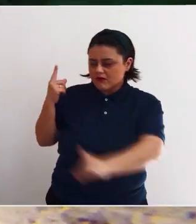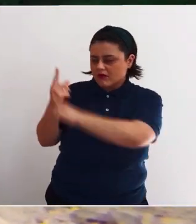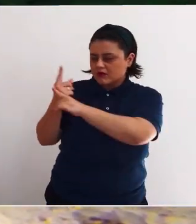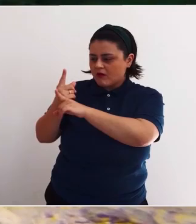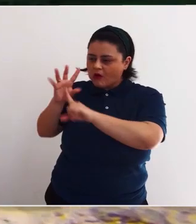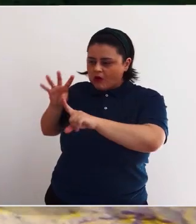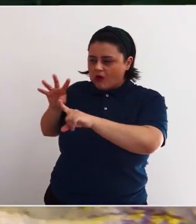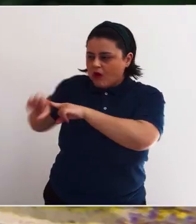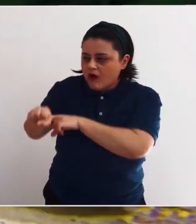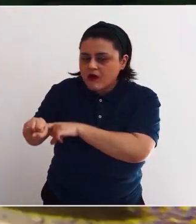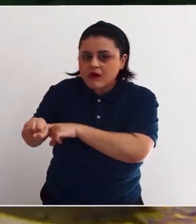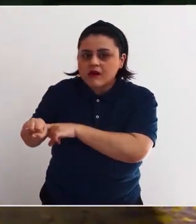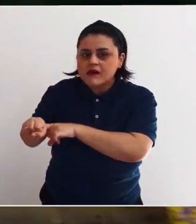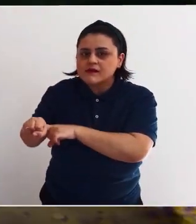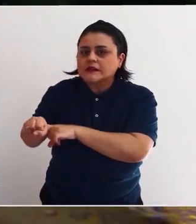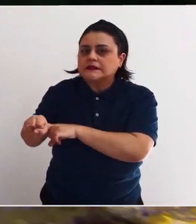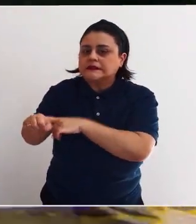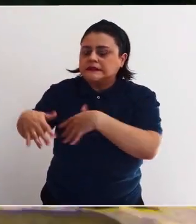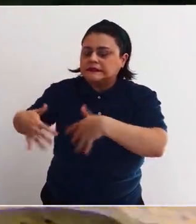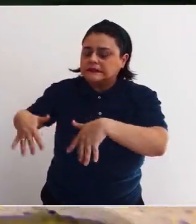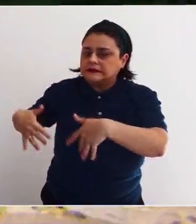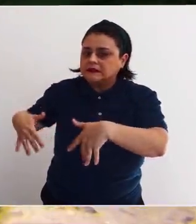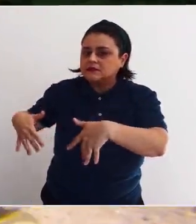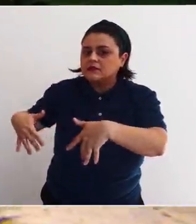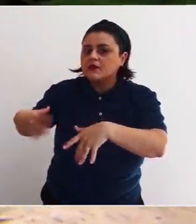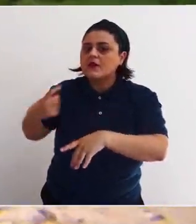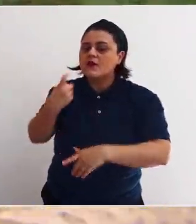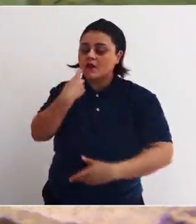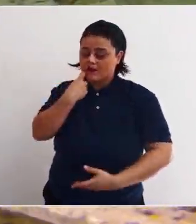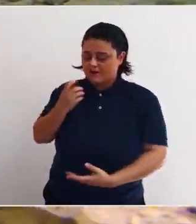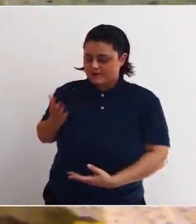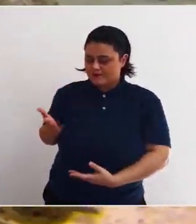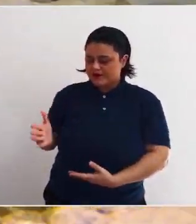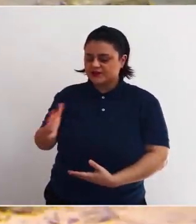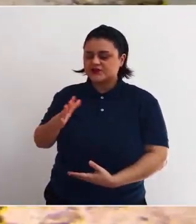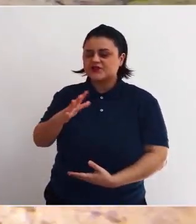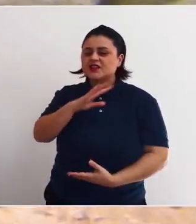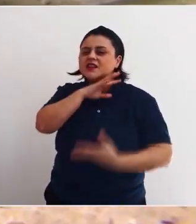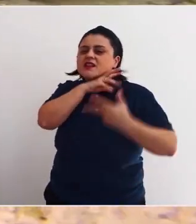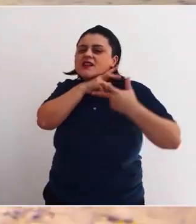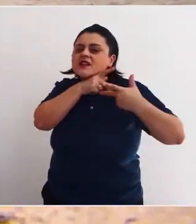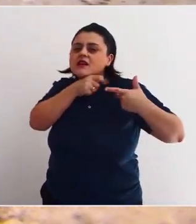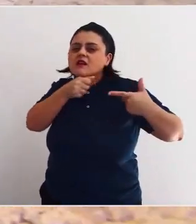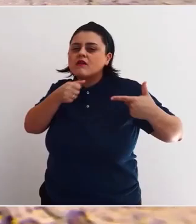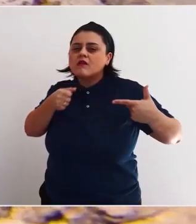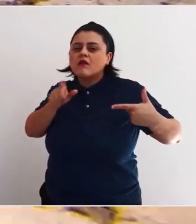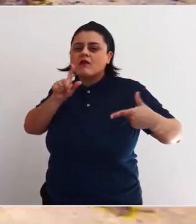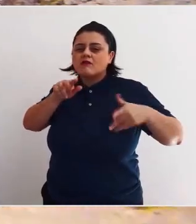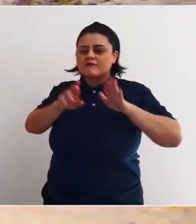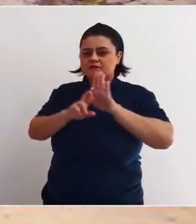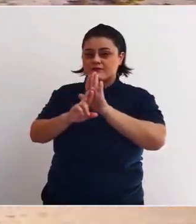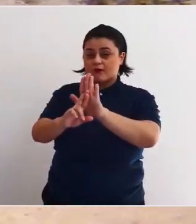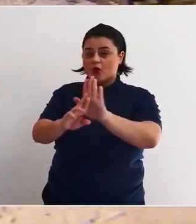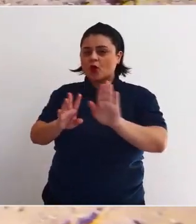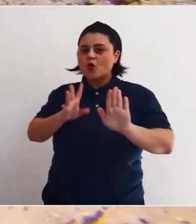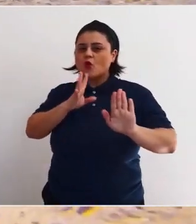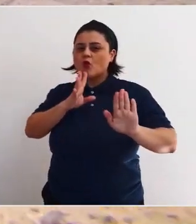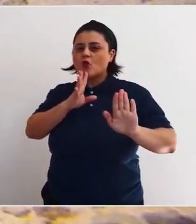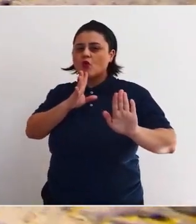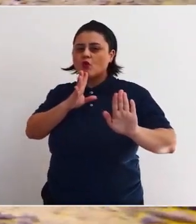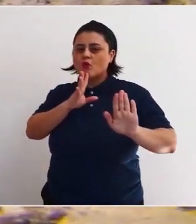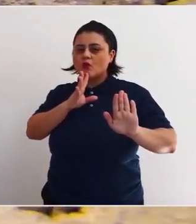voraz, o peixe-leão. Mais especificamente, um dos seus representantes mais conhecidos,